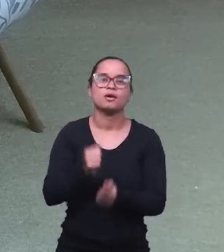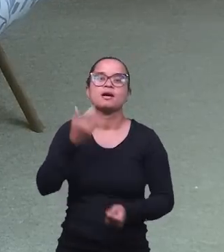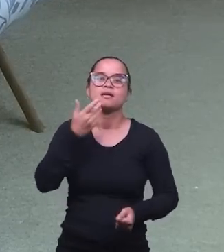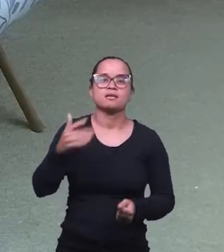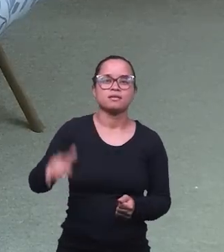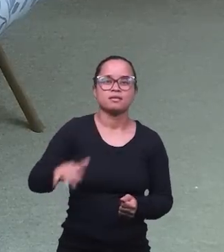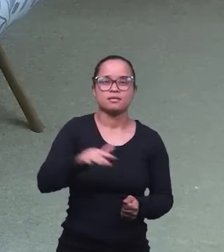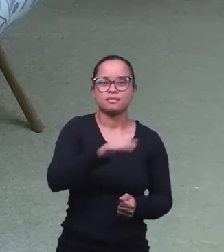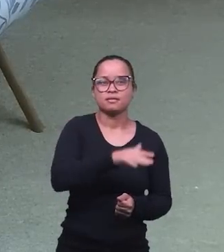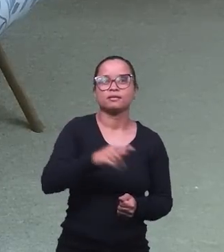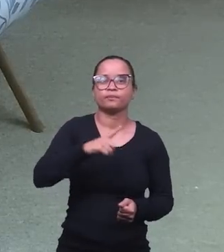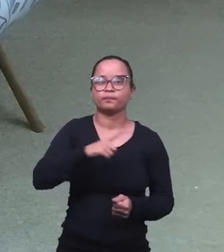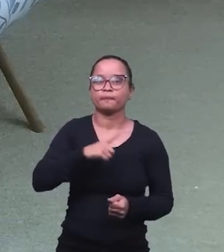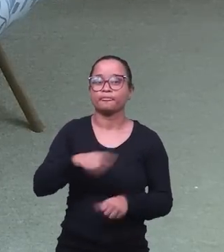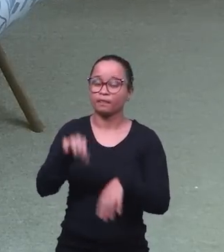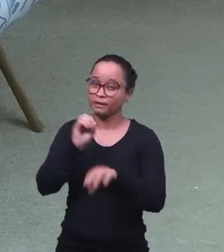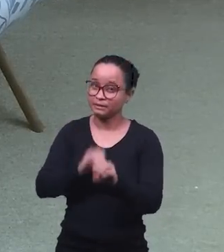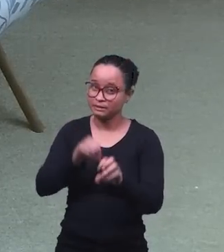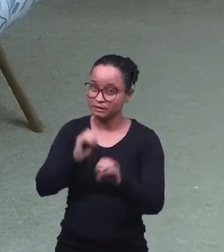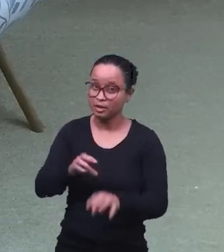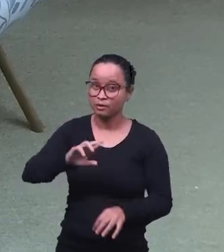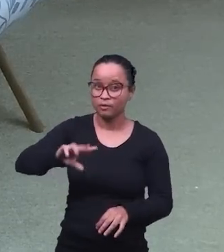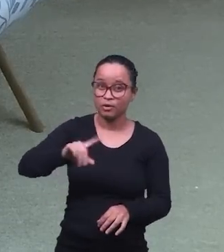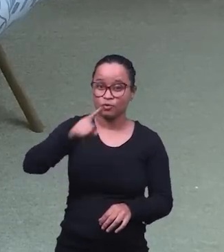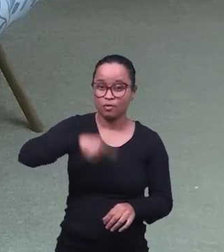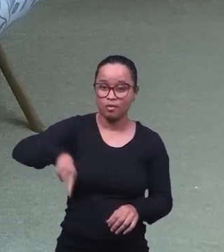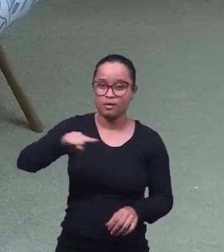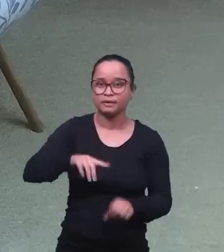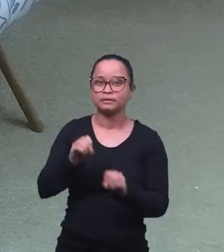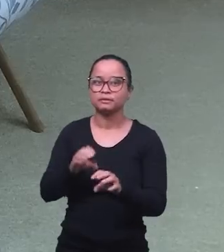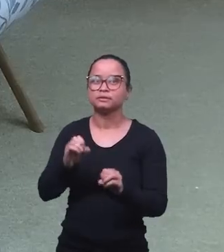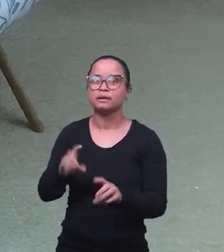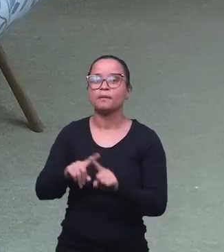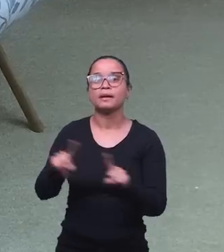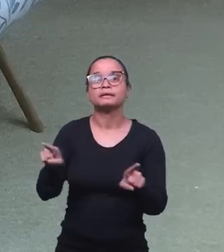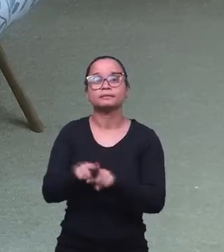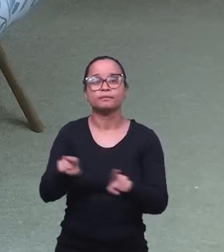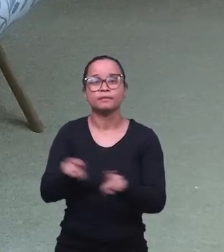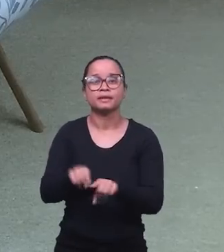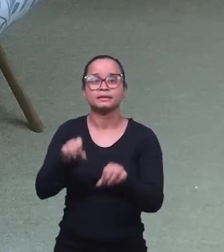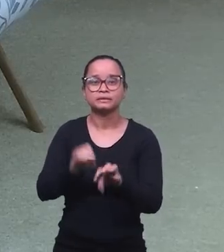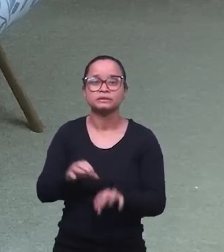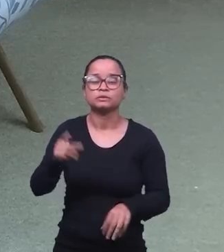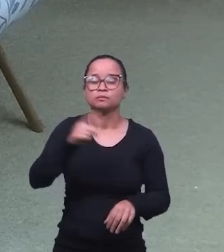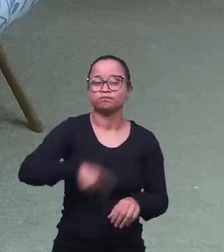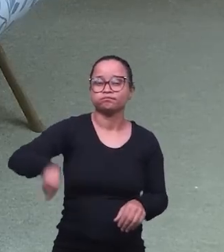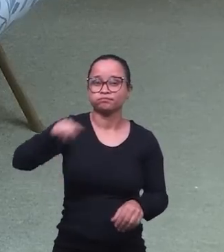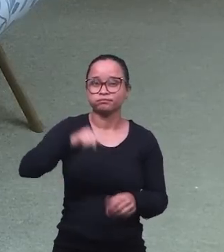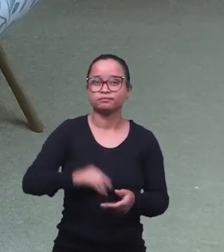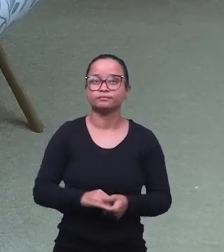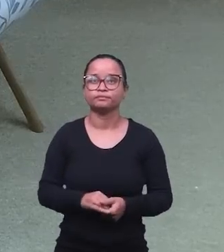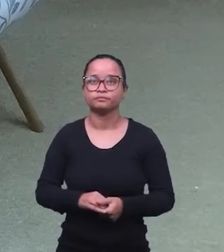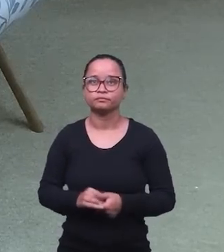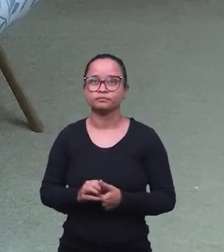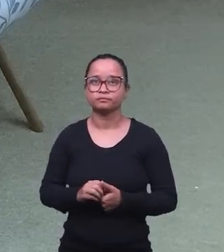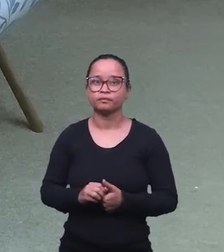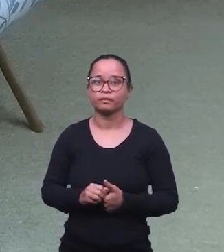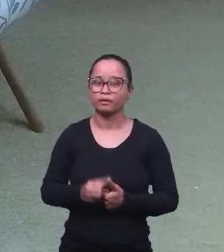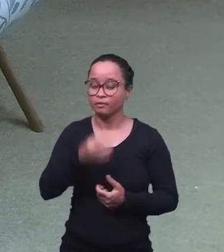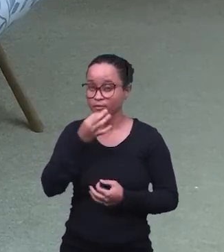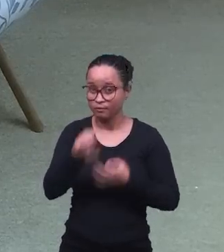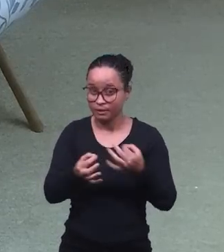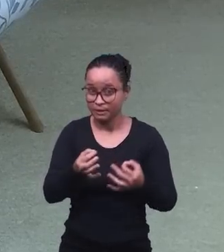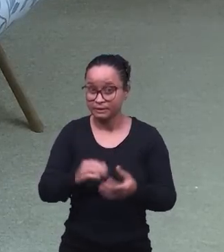né? Elas sempre têm muito a ensinar para a gente. Não só a gente ensina para eles, mas eles também ensinam muito para nós. Veja que coisa. Você fez